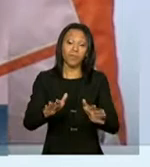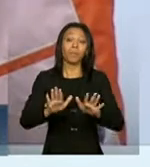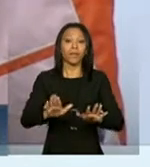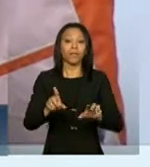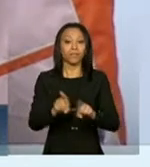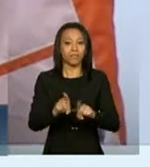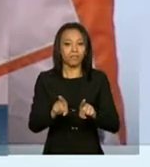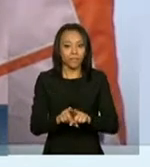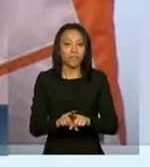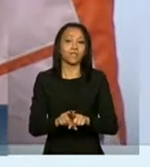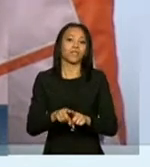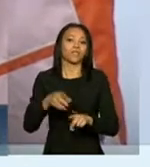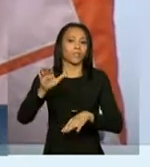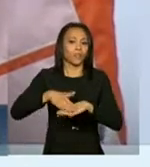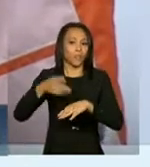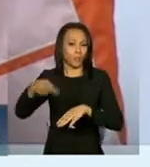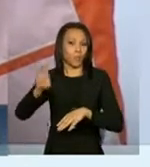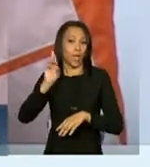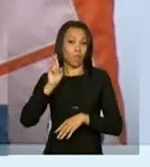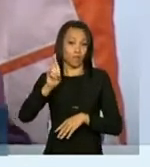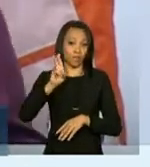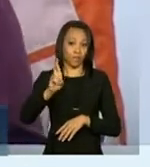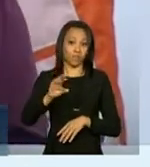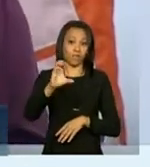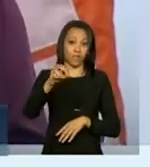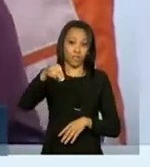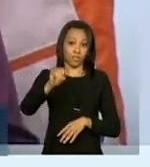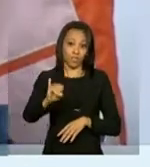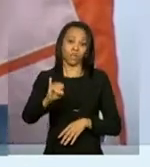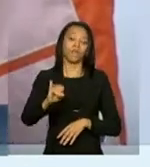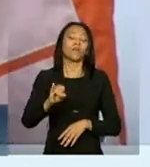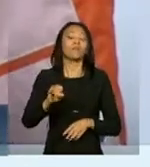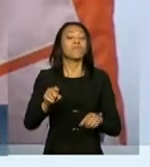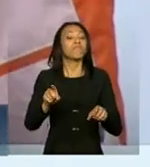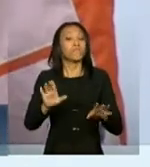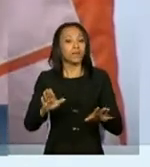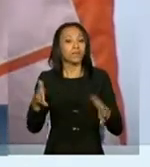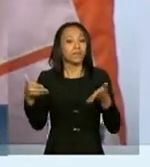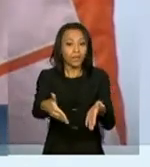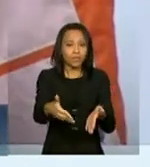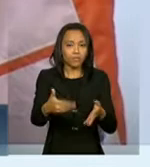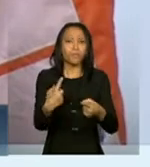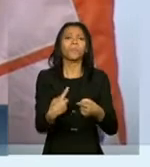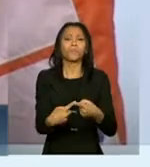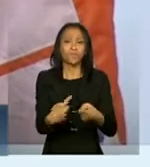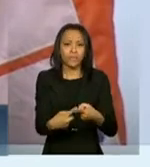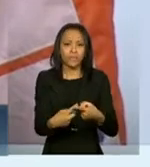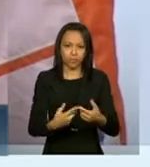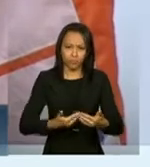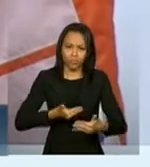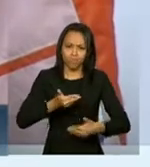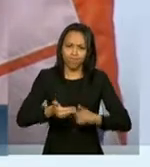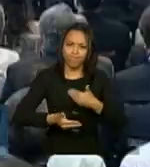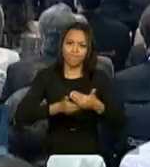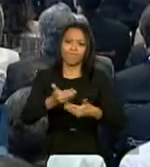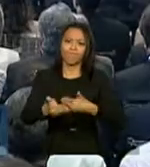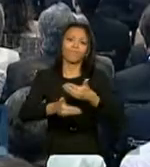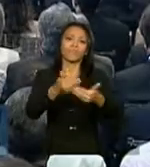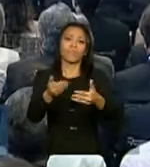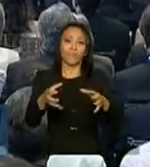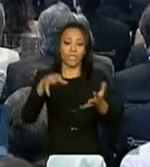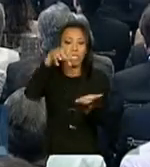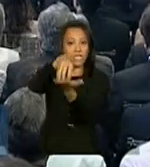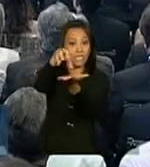o representante da CNI, mas participa também por desenvolver os centros